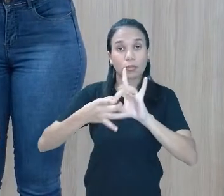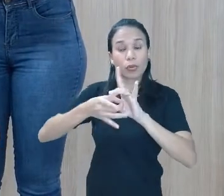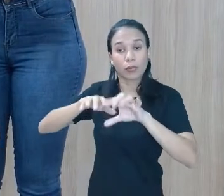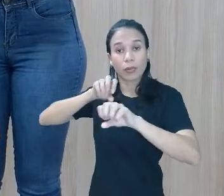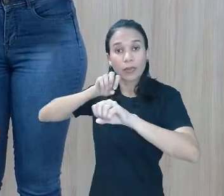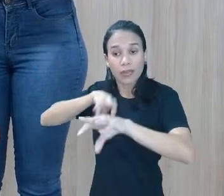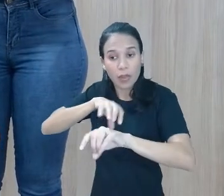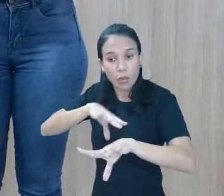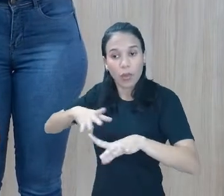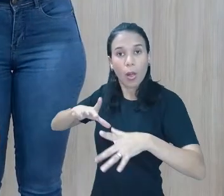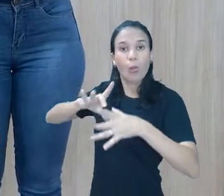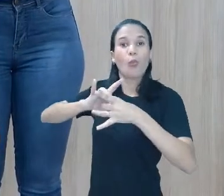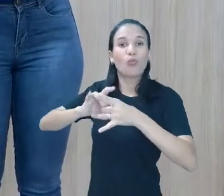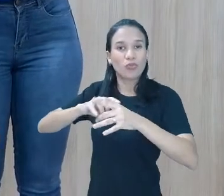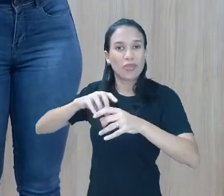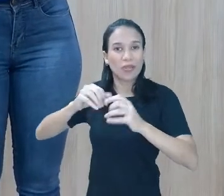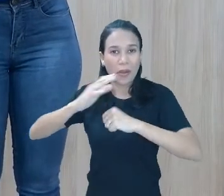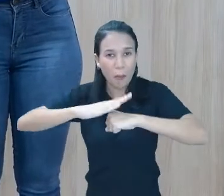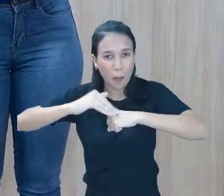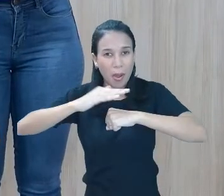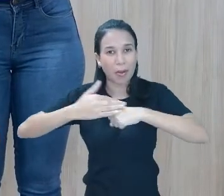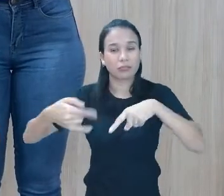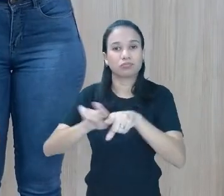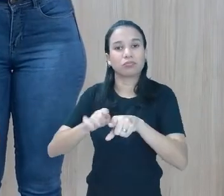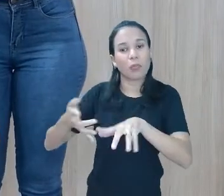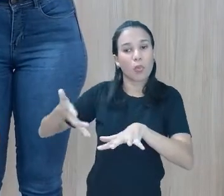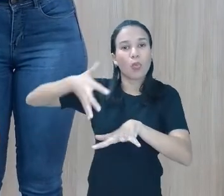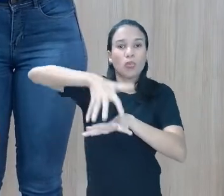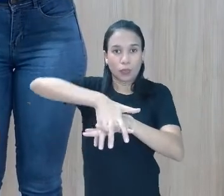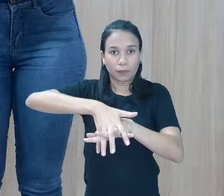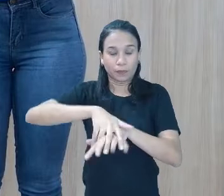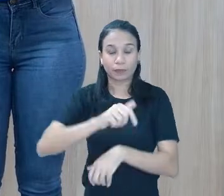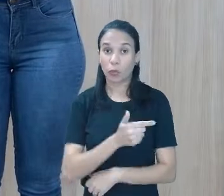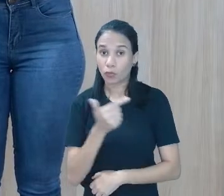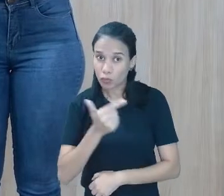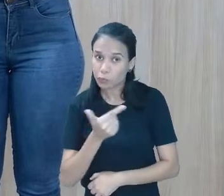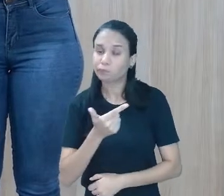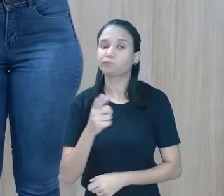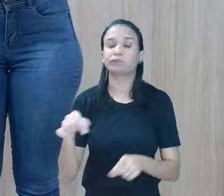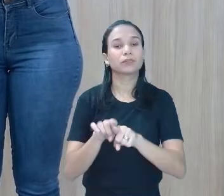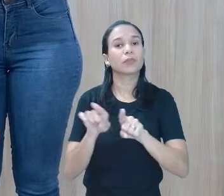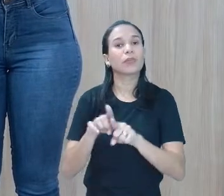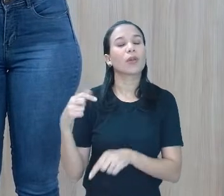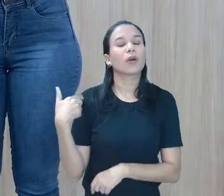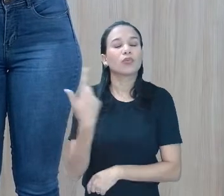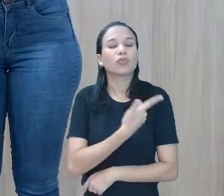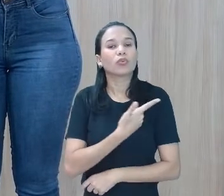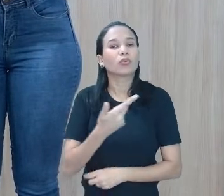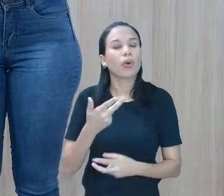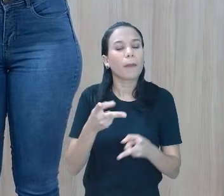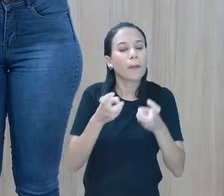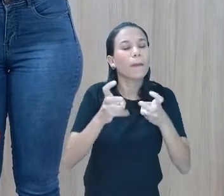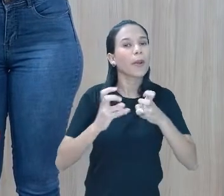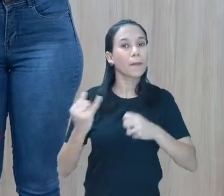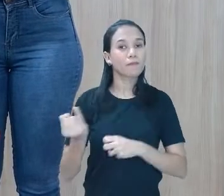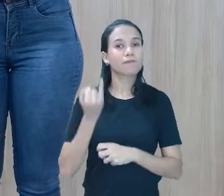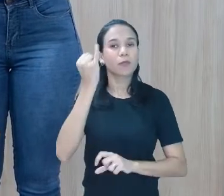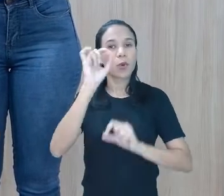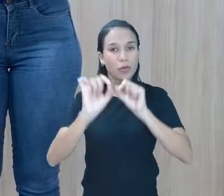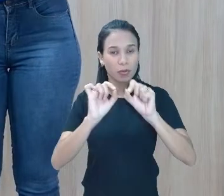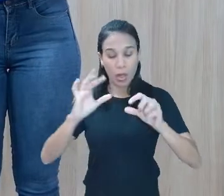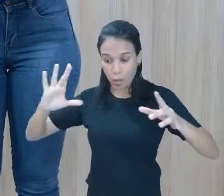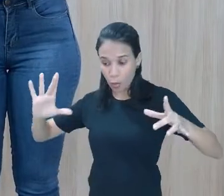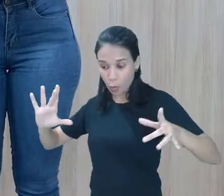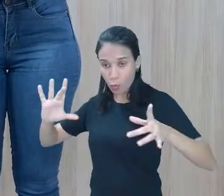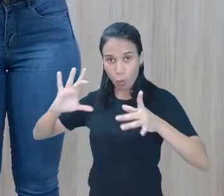educação afetiva, o conceito de educação inclusiva. No nosso segundo dia, nós vimos a importância de atrelar